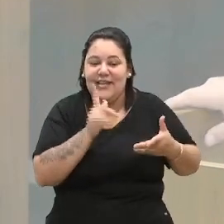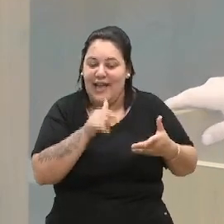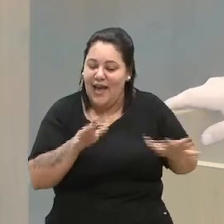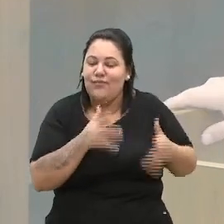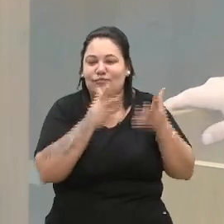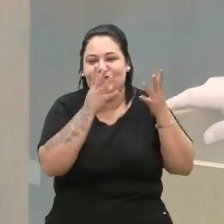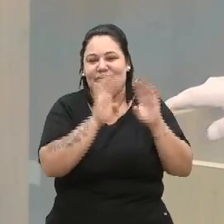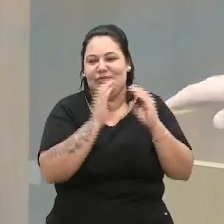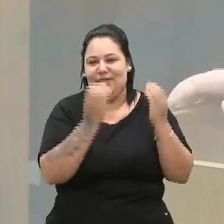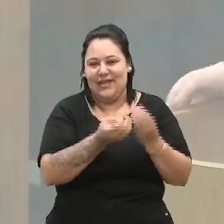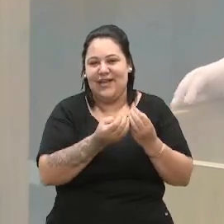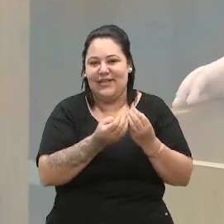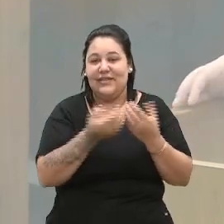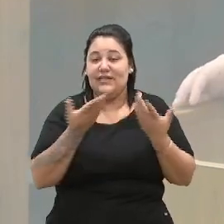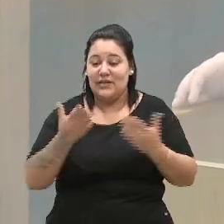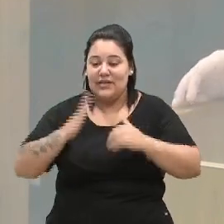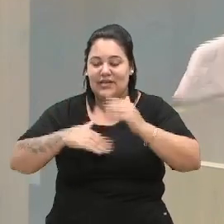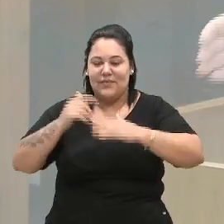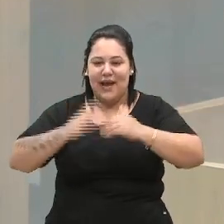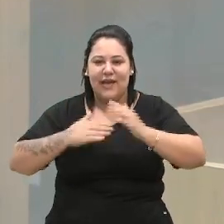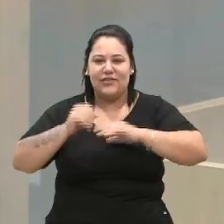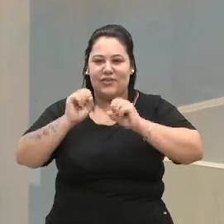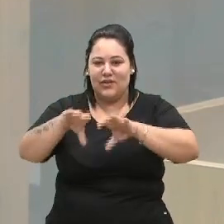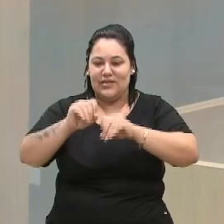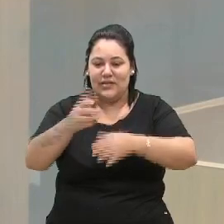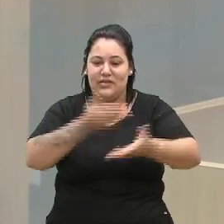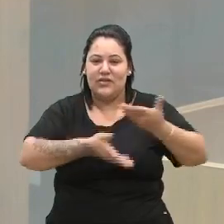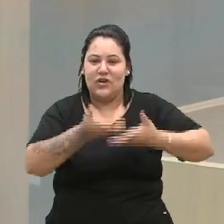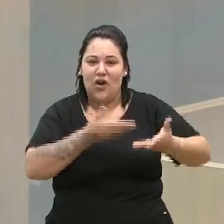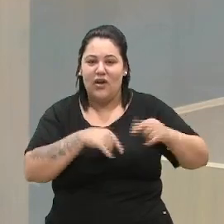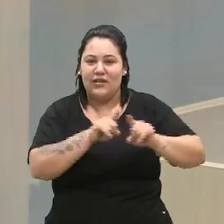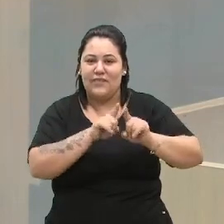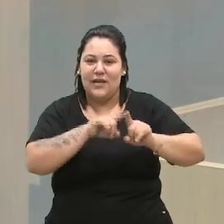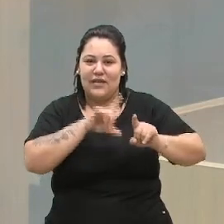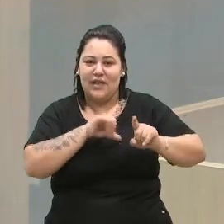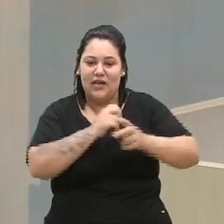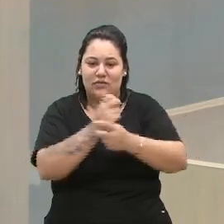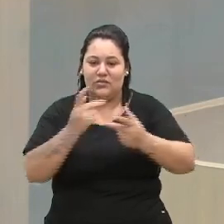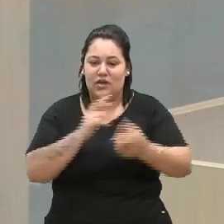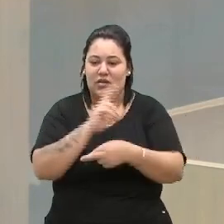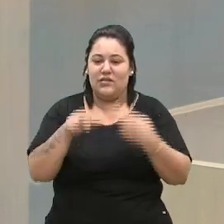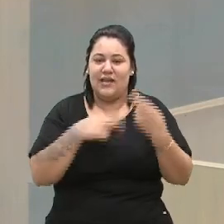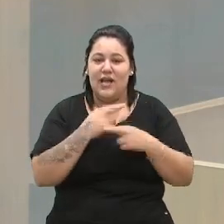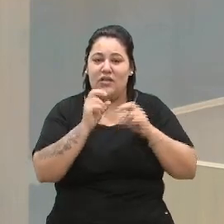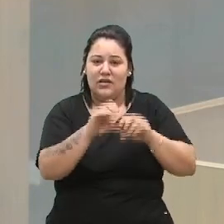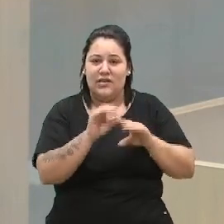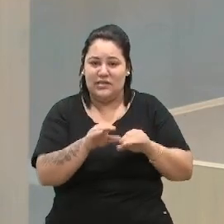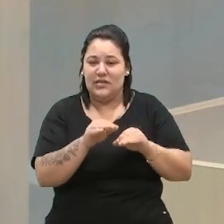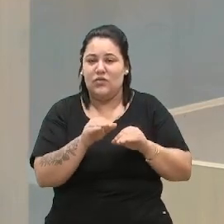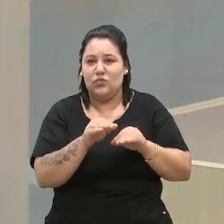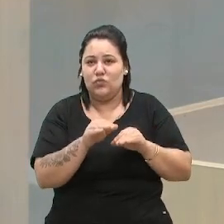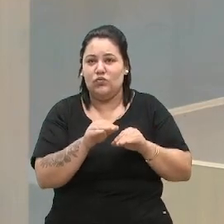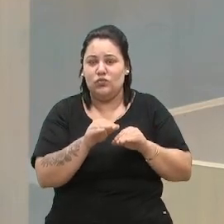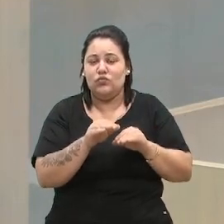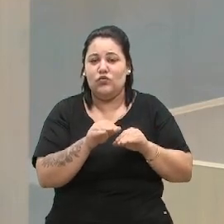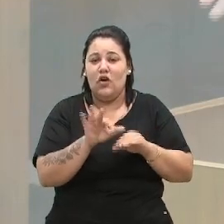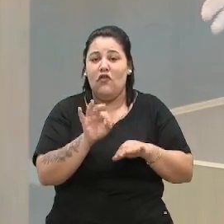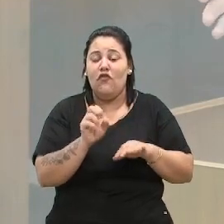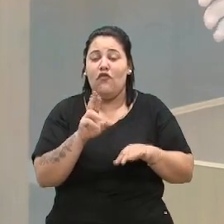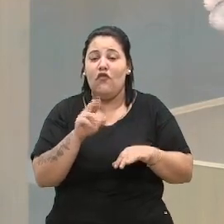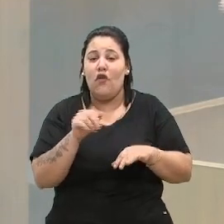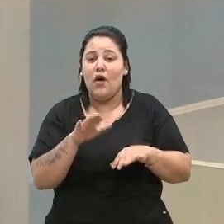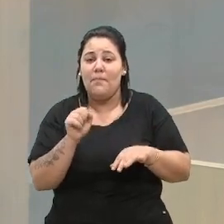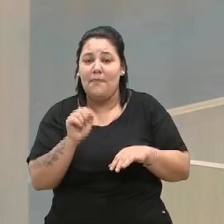comunitário. Então, essas práticas educativas, né, tem a questão da educação formal, que é institucional isso, né,